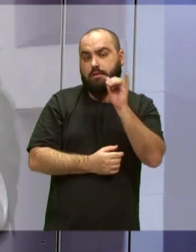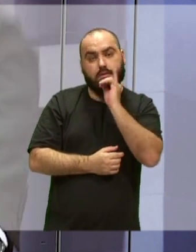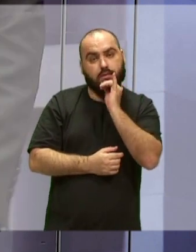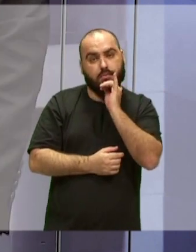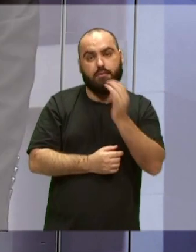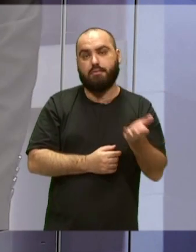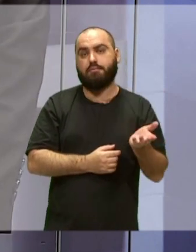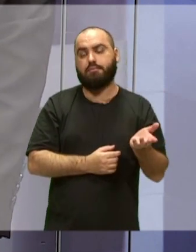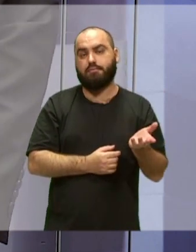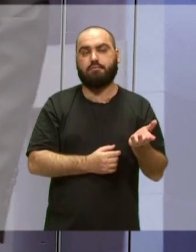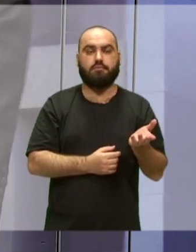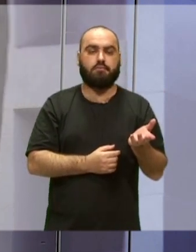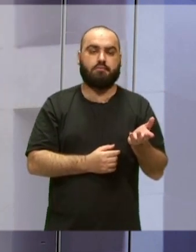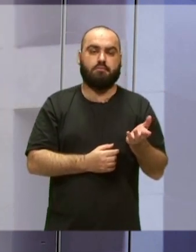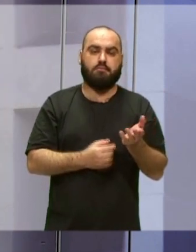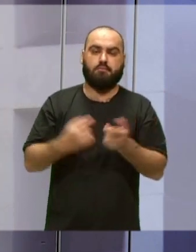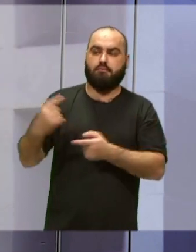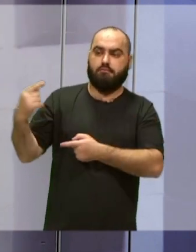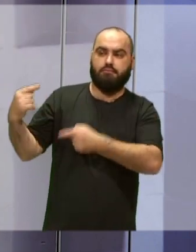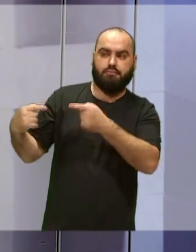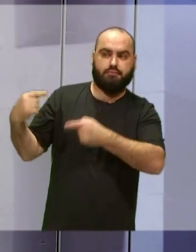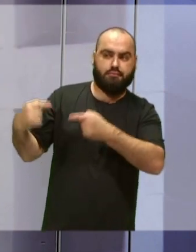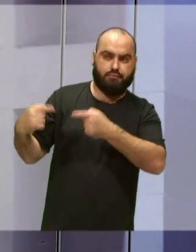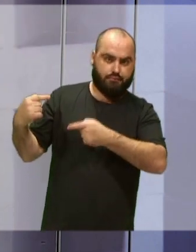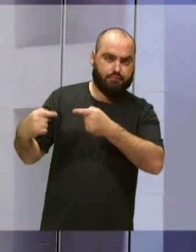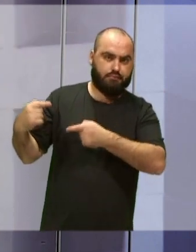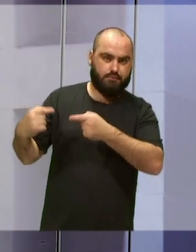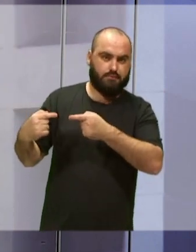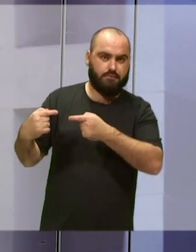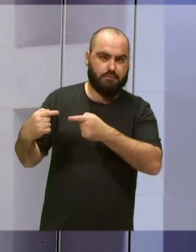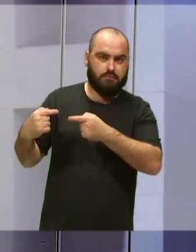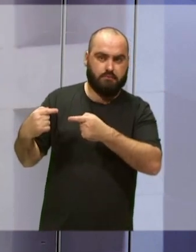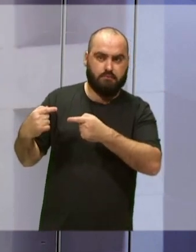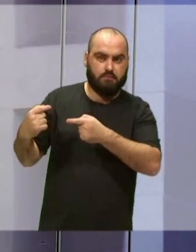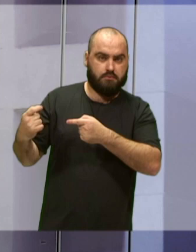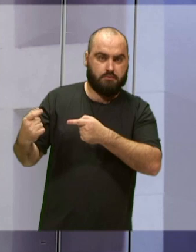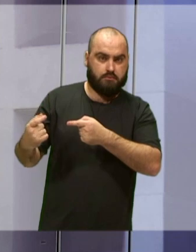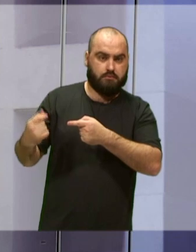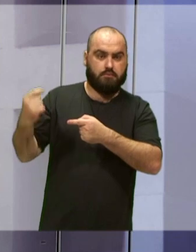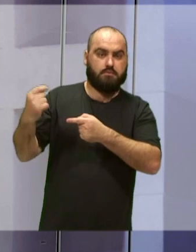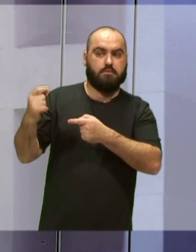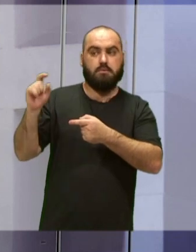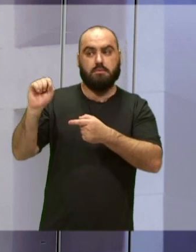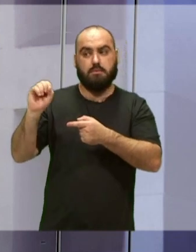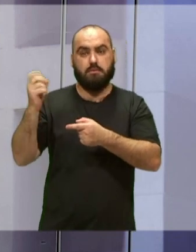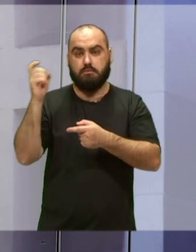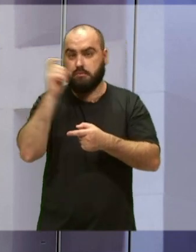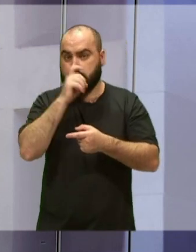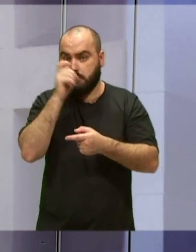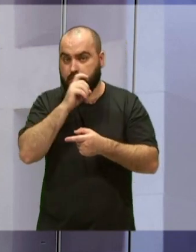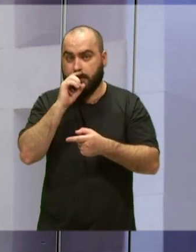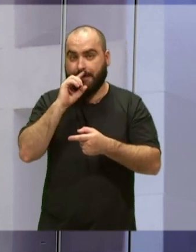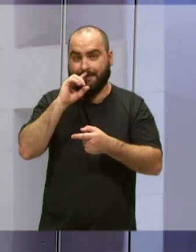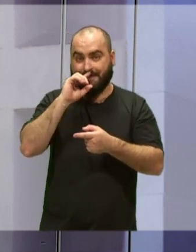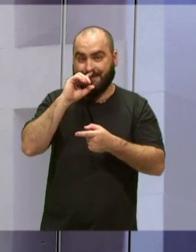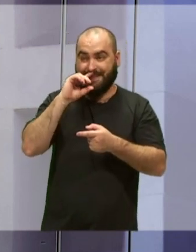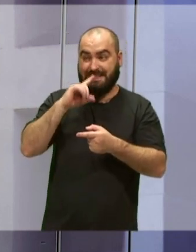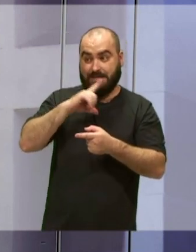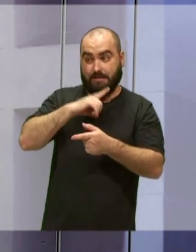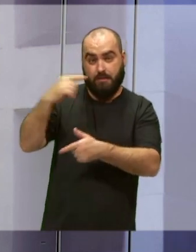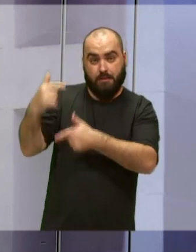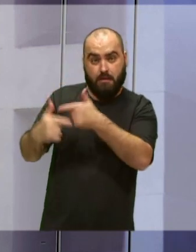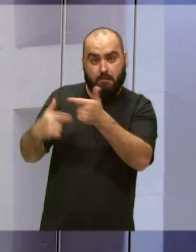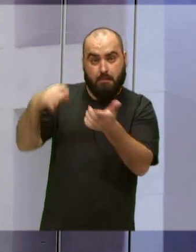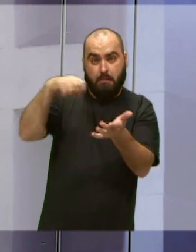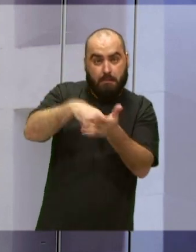eh eh concorrência eh orbitante ou mentirosa ter algum tipo de ferramenta de